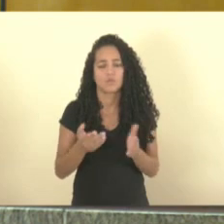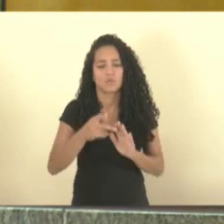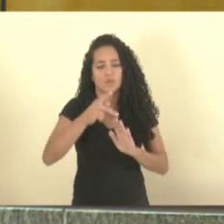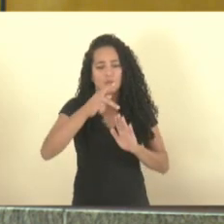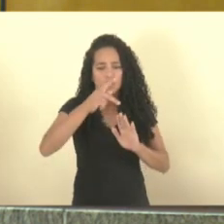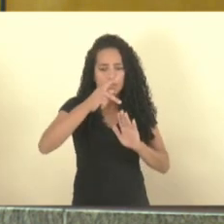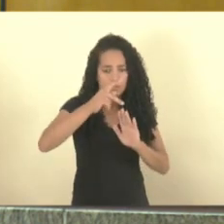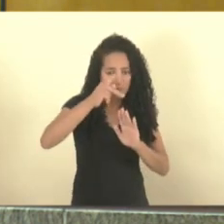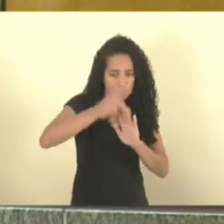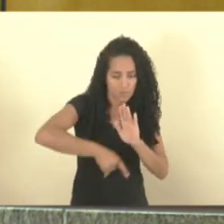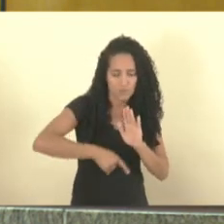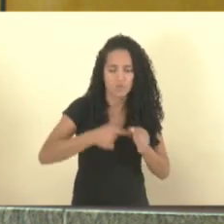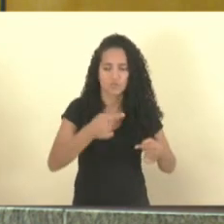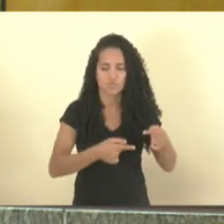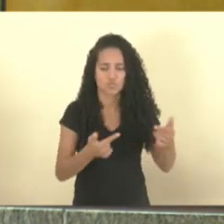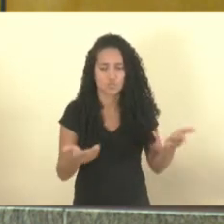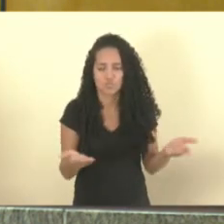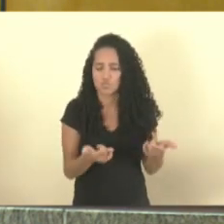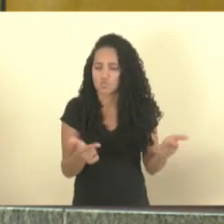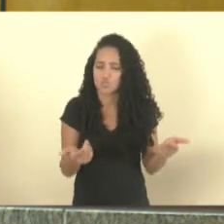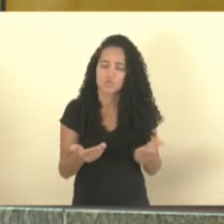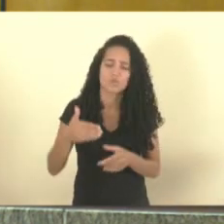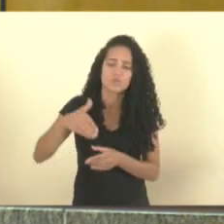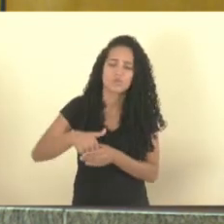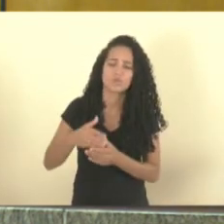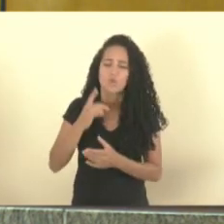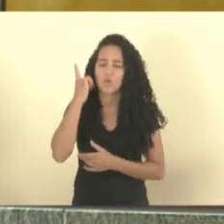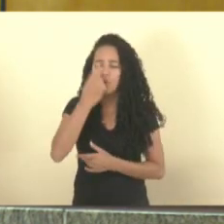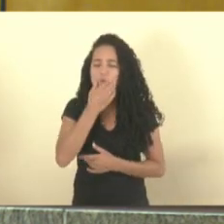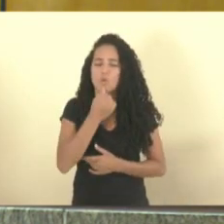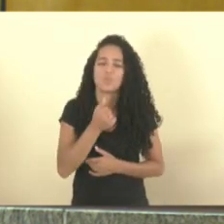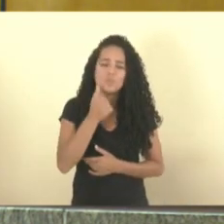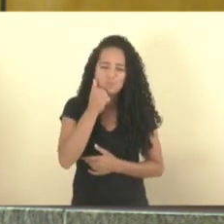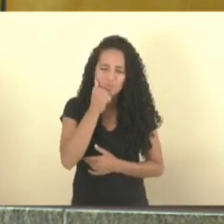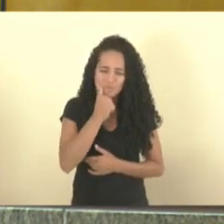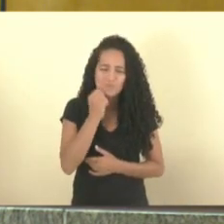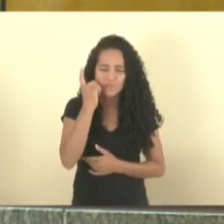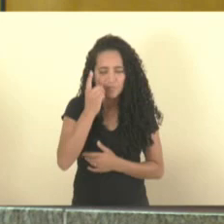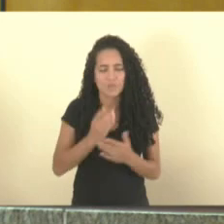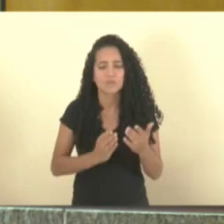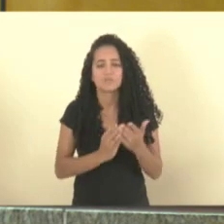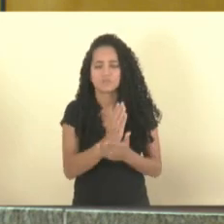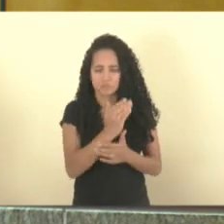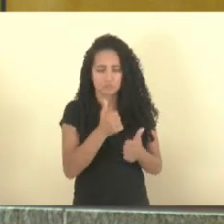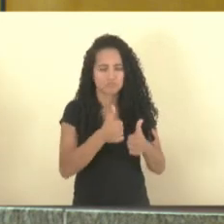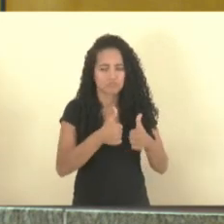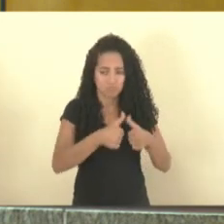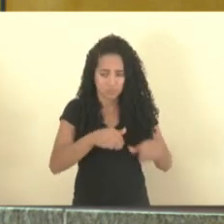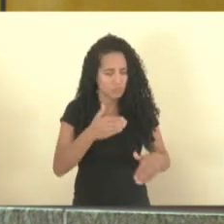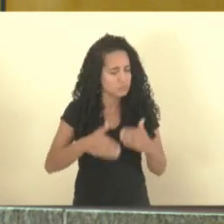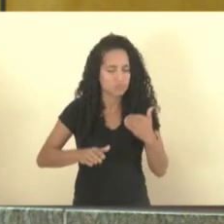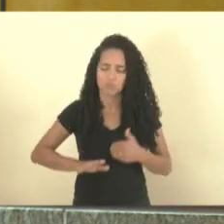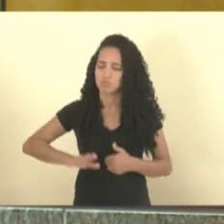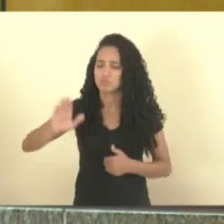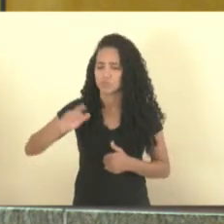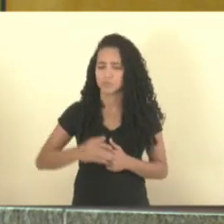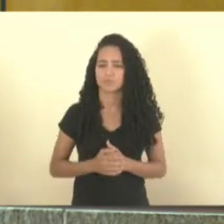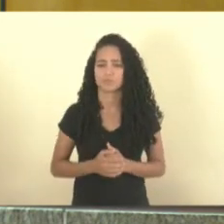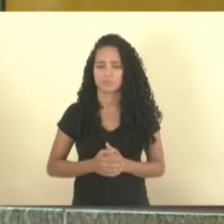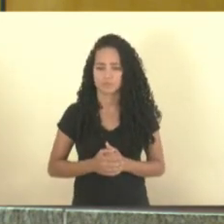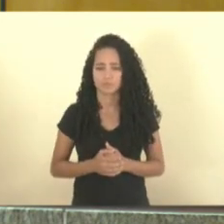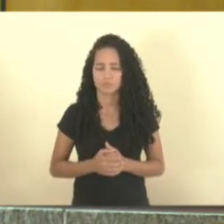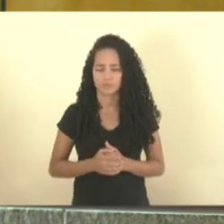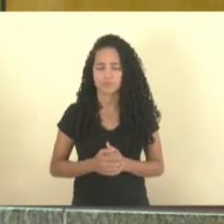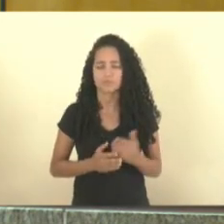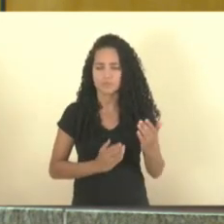em discussão, não havendo quem queira discutir. Em votação, os deputados e deputadas que aprovam permaneçam como estão, os contrários se manifestem verbalmente. Não havendo